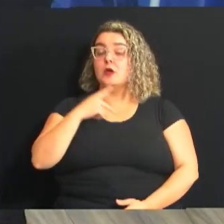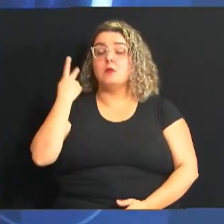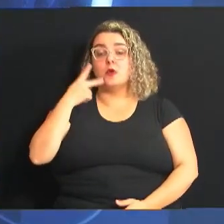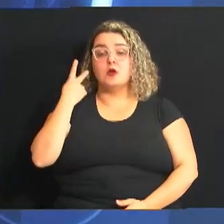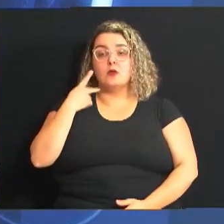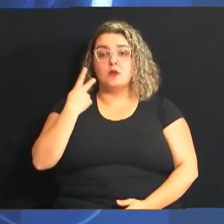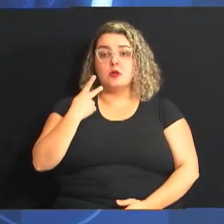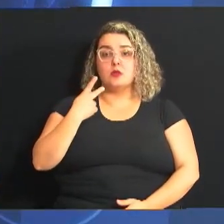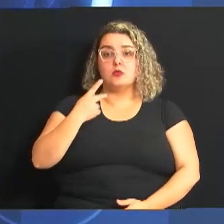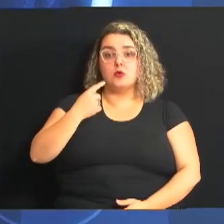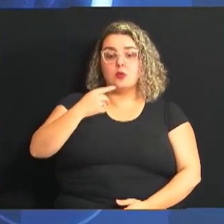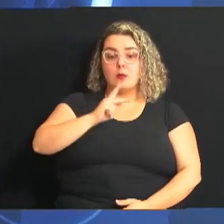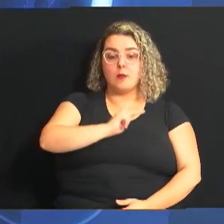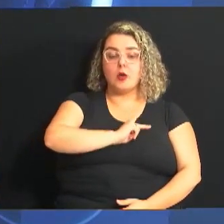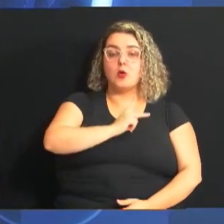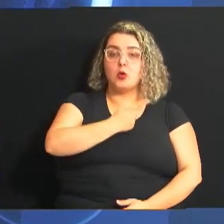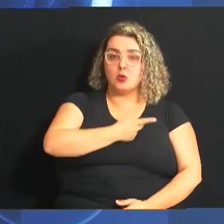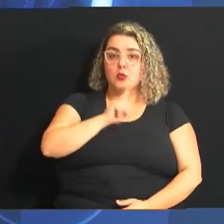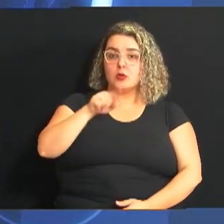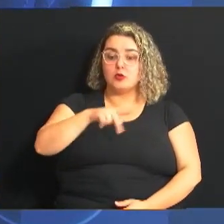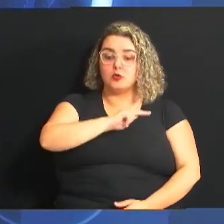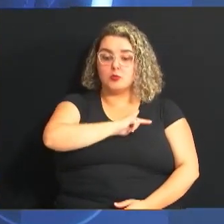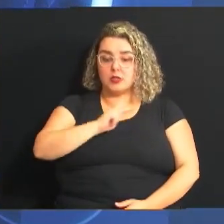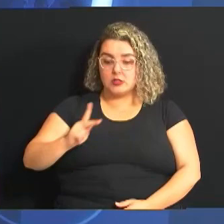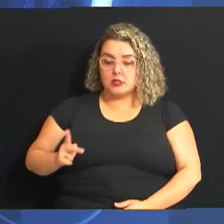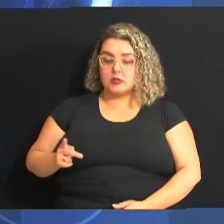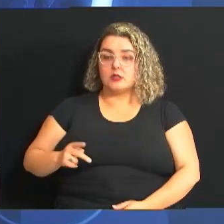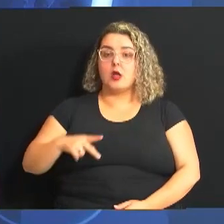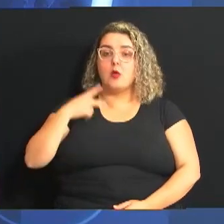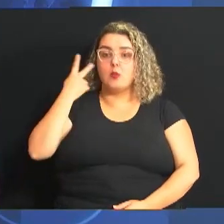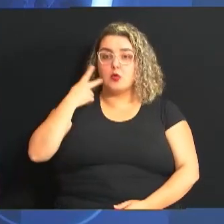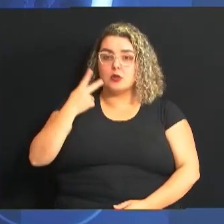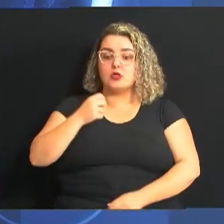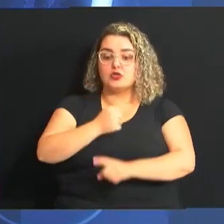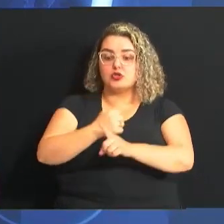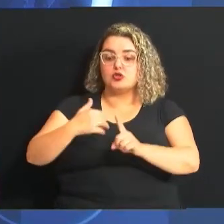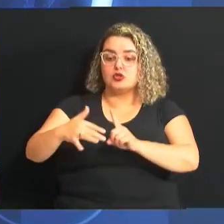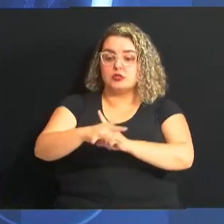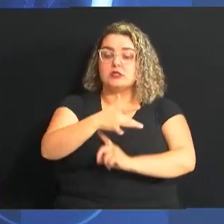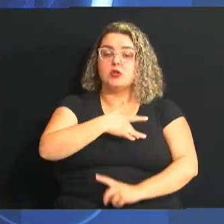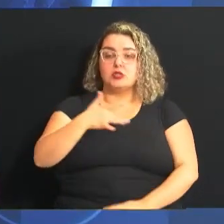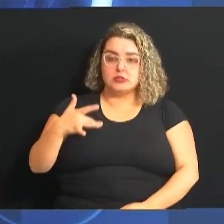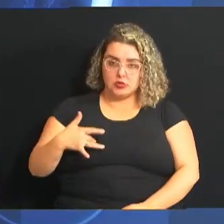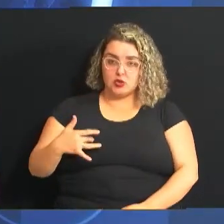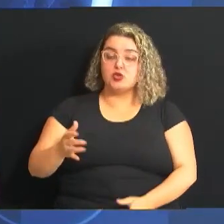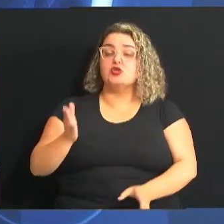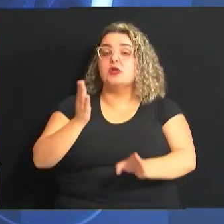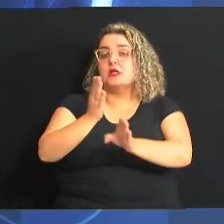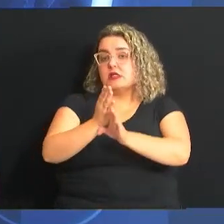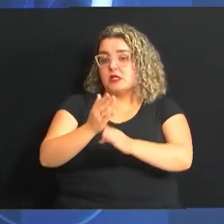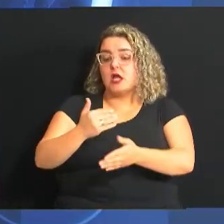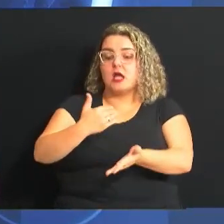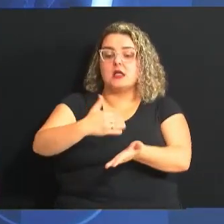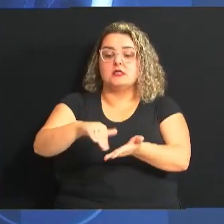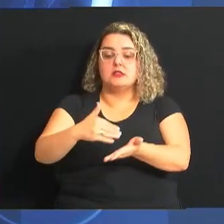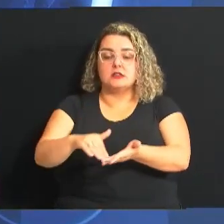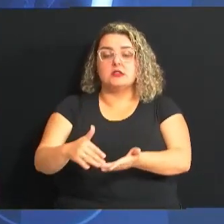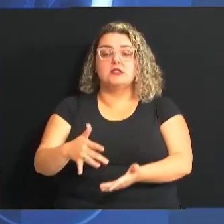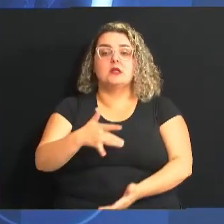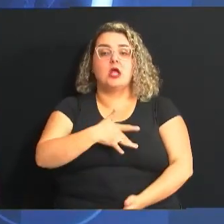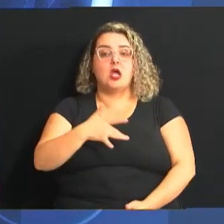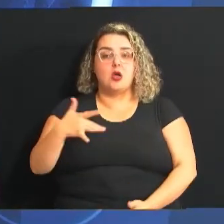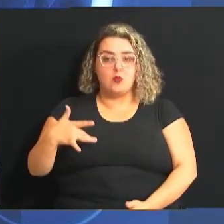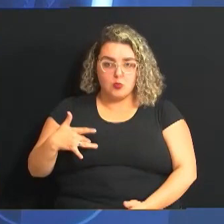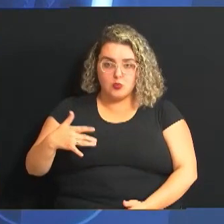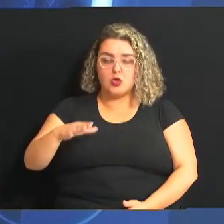Haddad, que é o presidente da Comissão de Política Social e Saúde. Nesse encontro, a Secretaria Municipal de Saúde fez a prestação